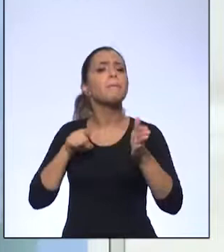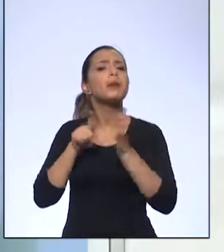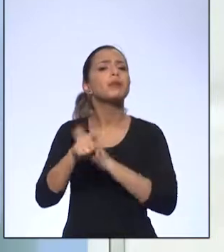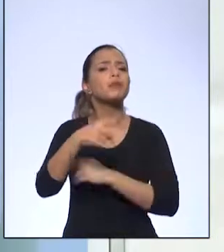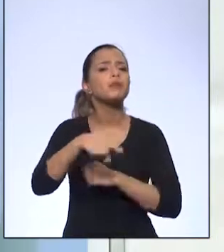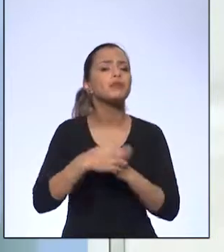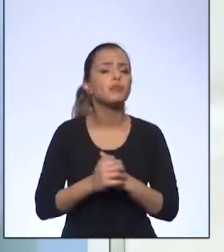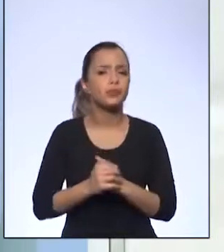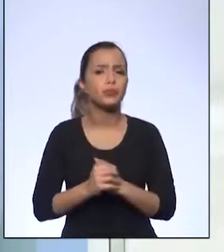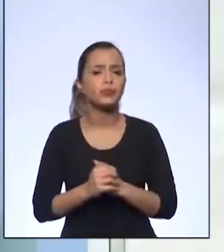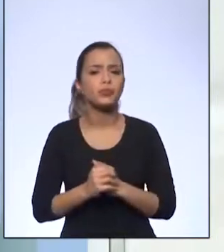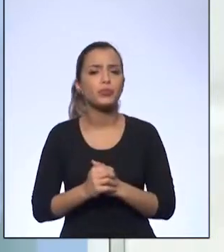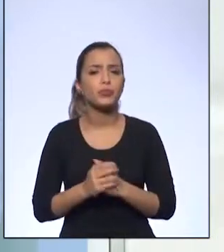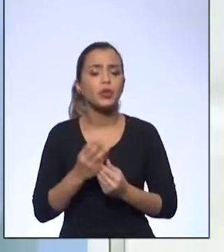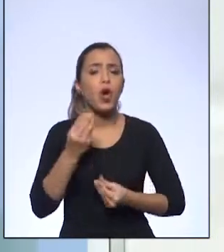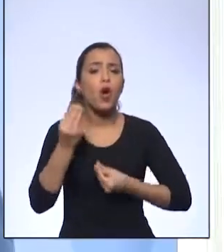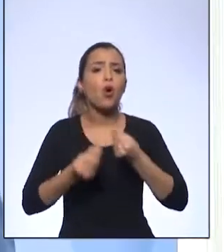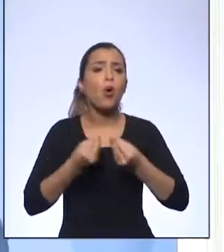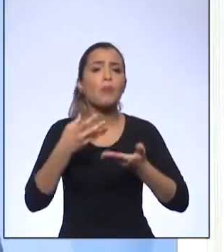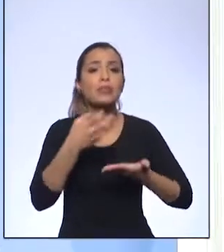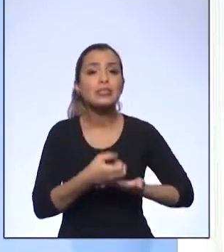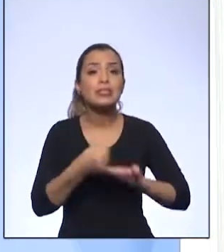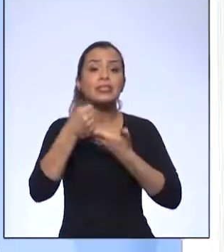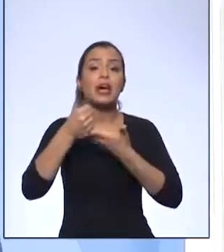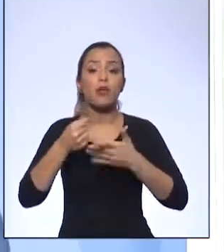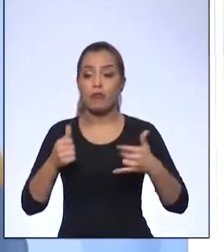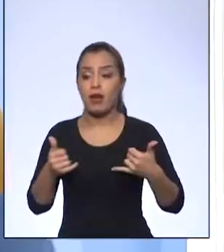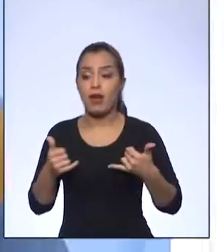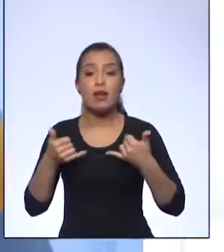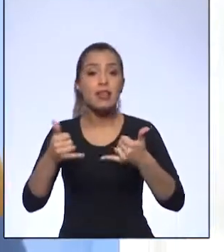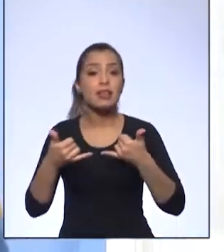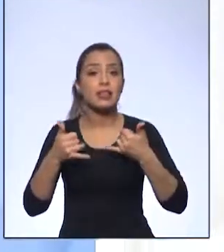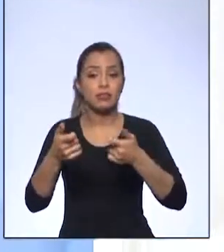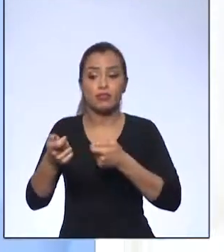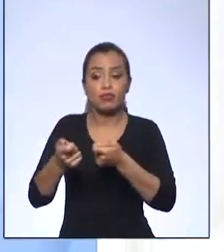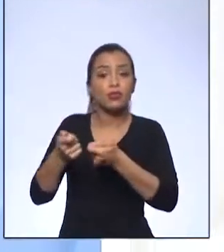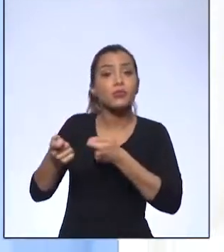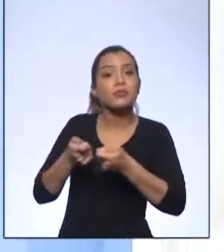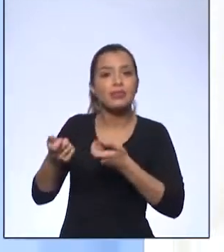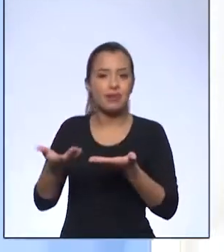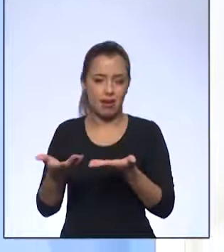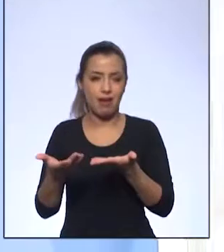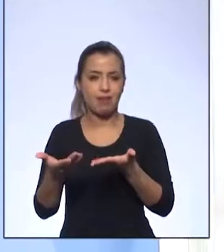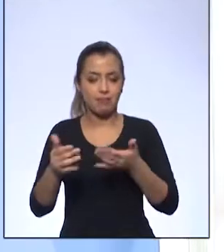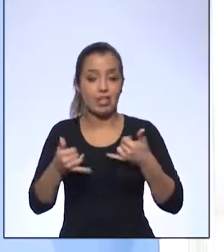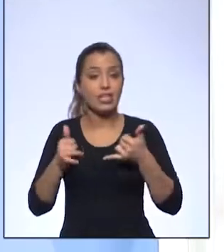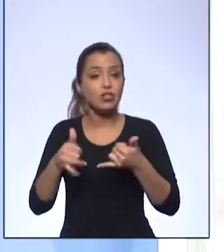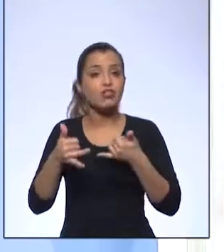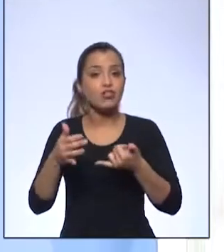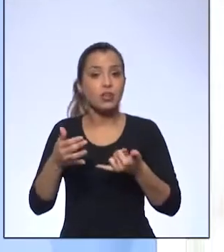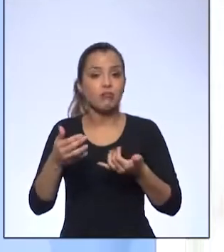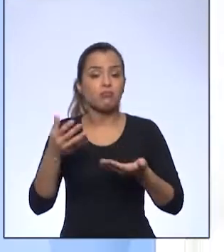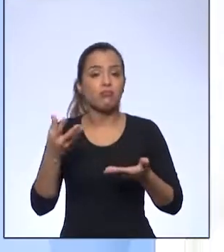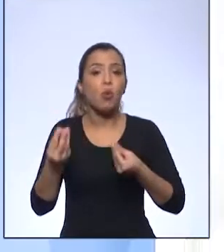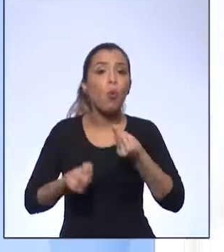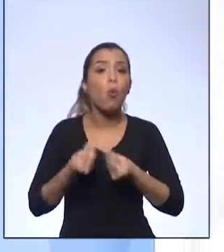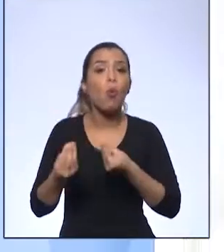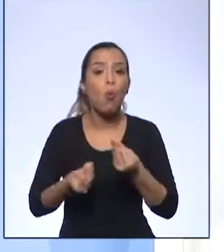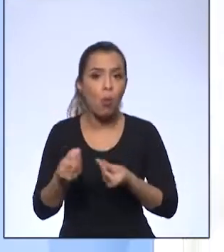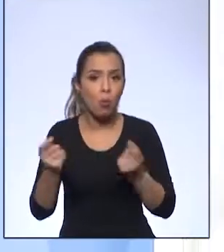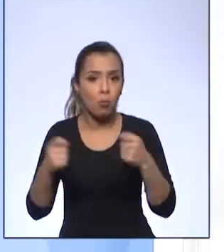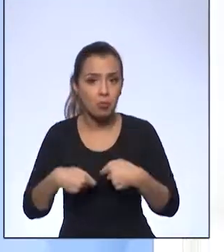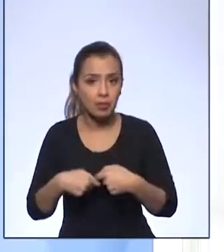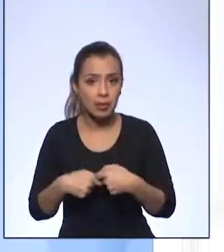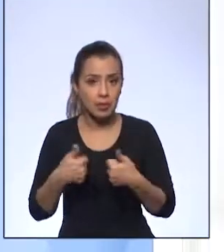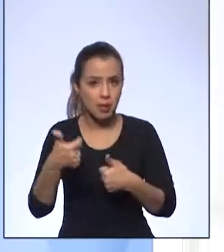How can we save energy? Como é que a gente pode economizar energia? Vão pensando aí enquanto a gente fala sobre